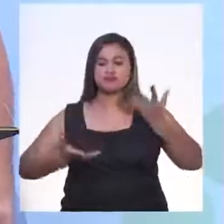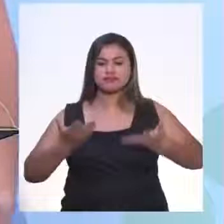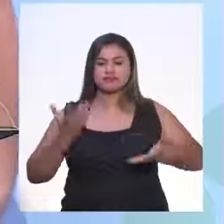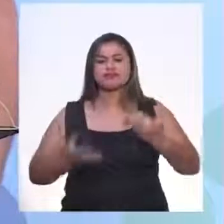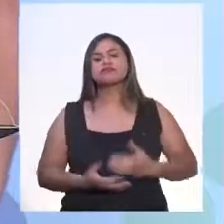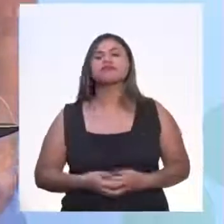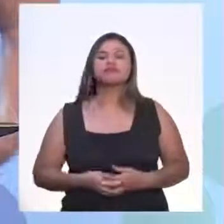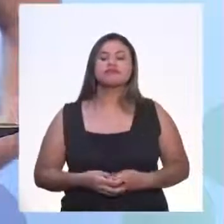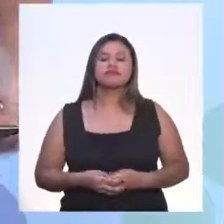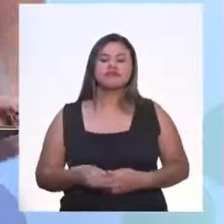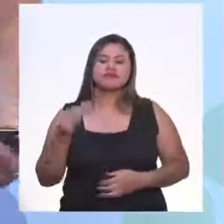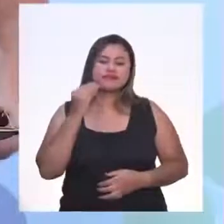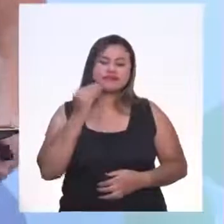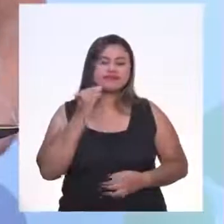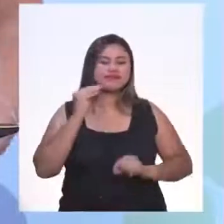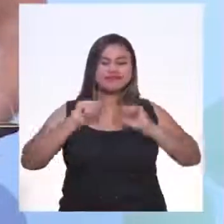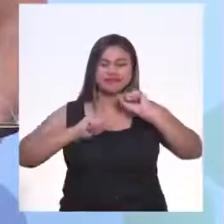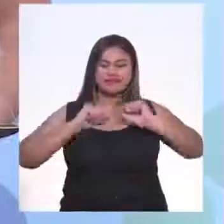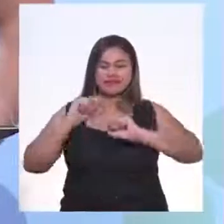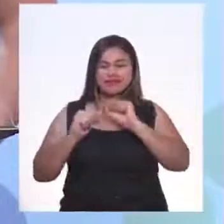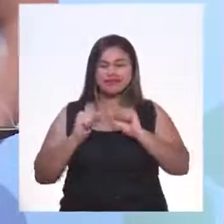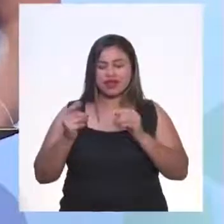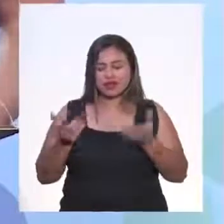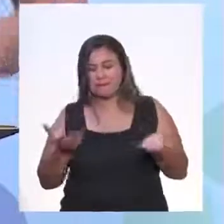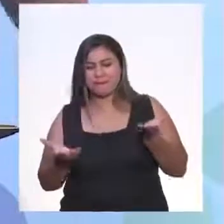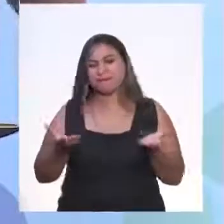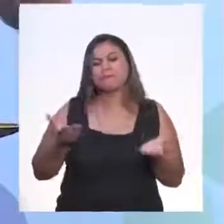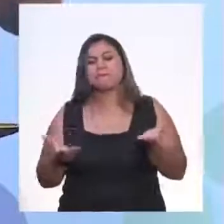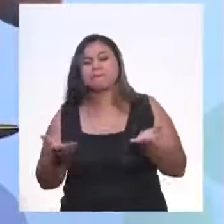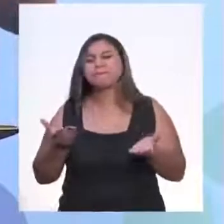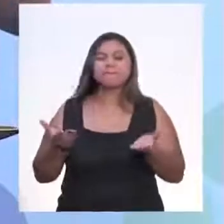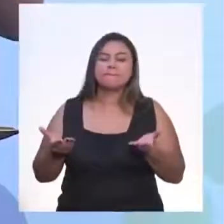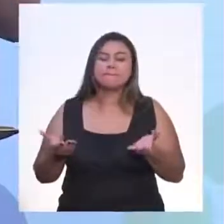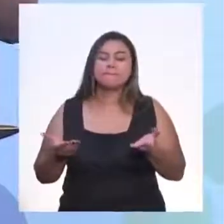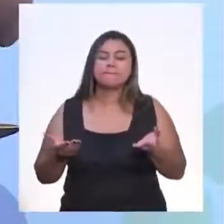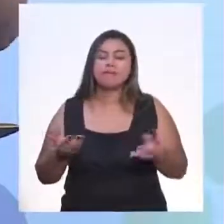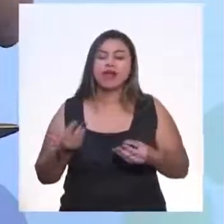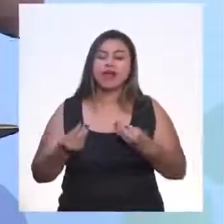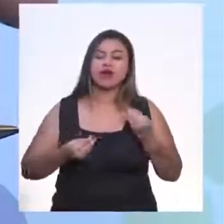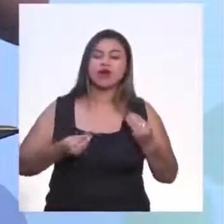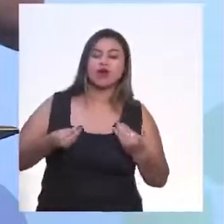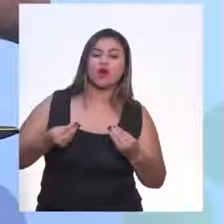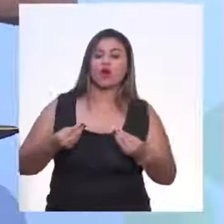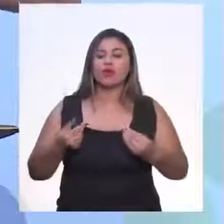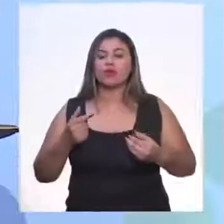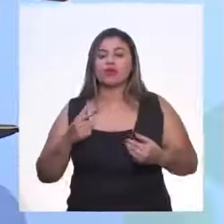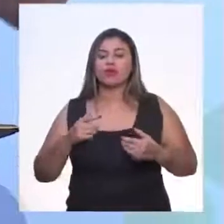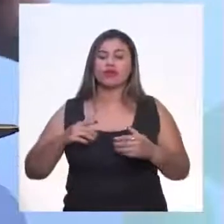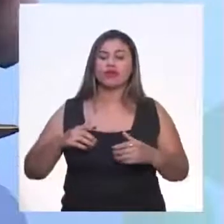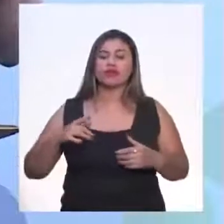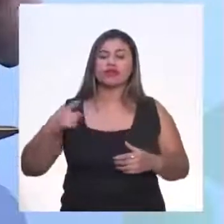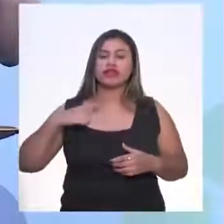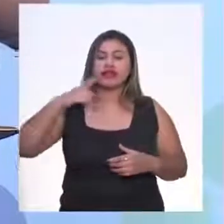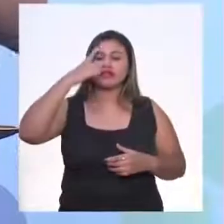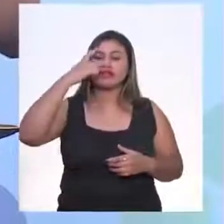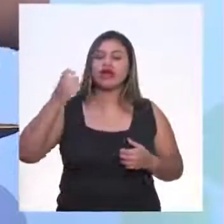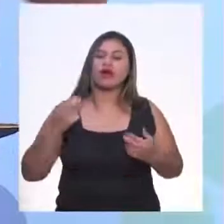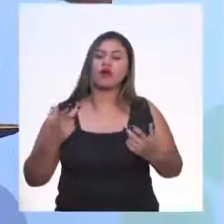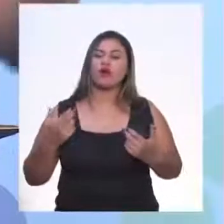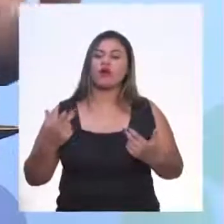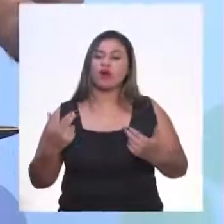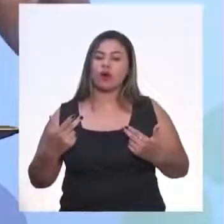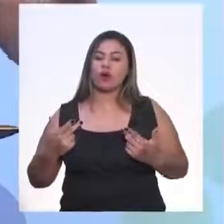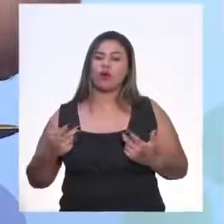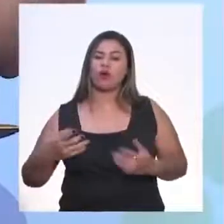eu peguei aqui, eu tentei literalmente colocar uma balança. E aí nos lados eu coloquei a mesma ideia que está ali. Eu